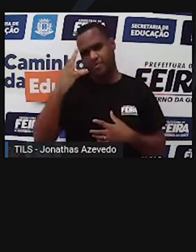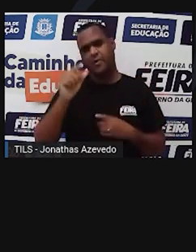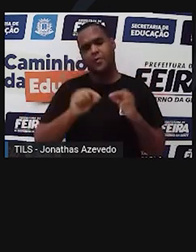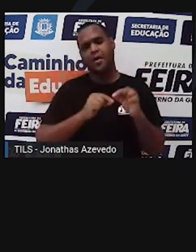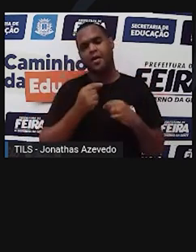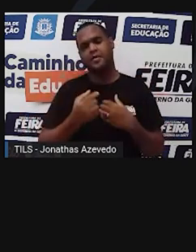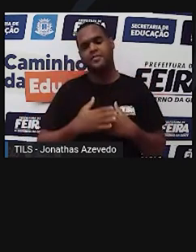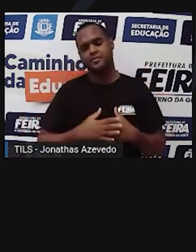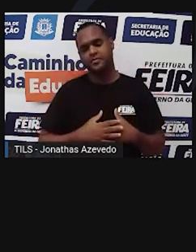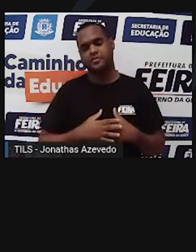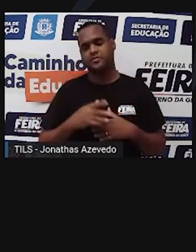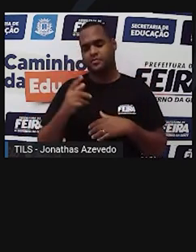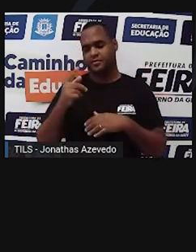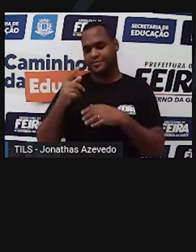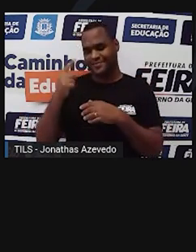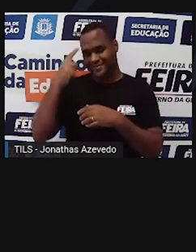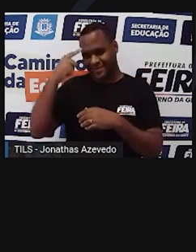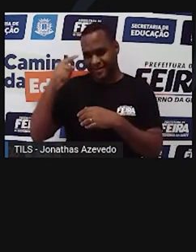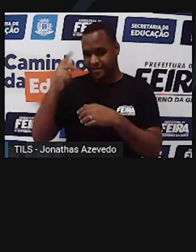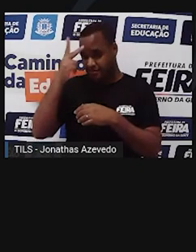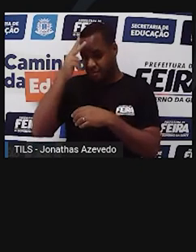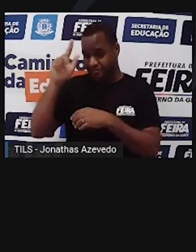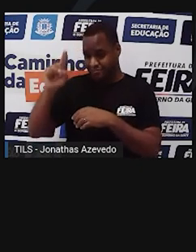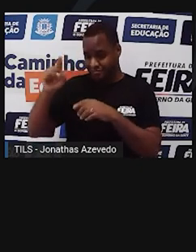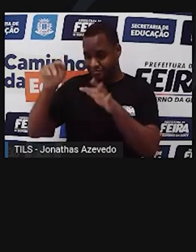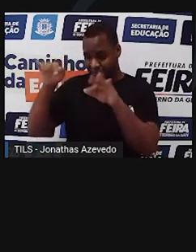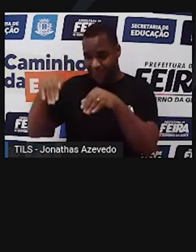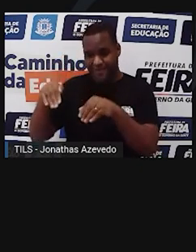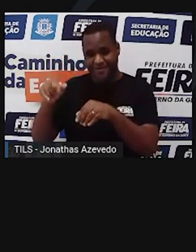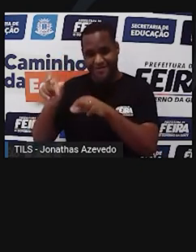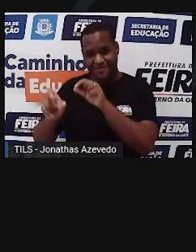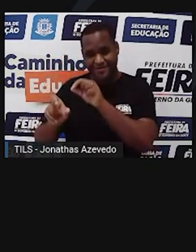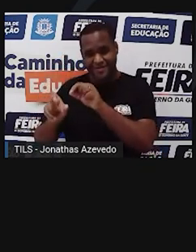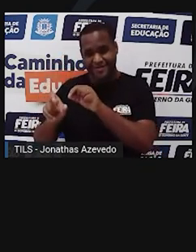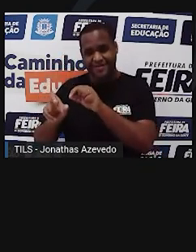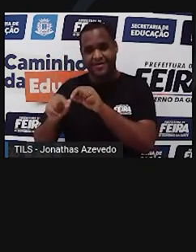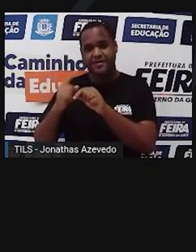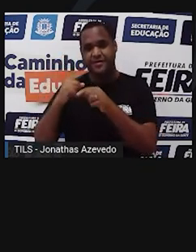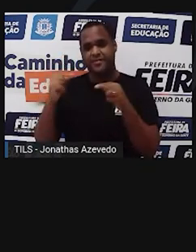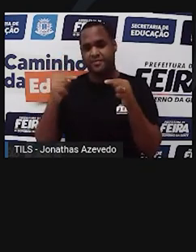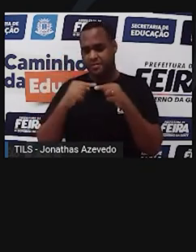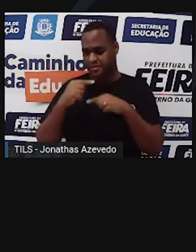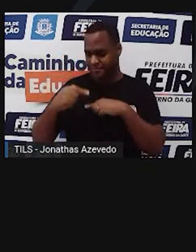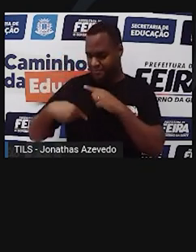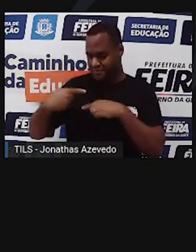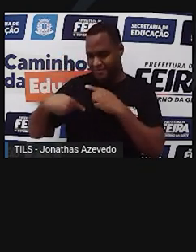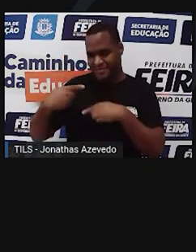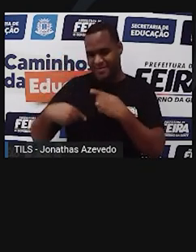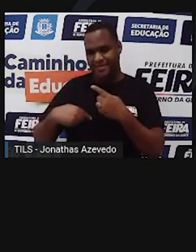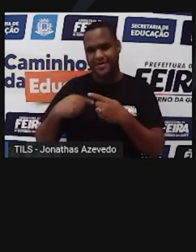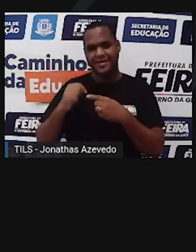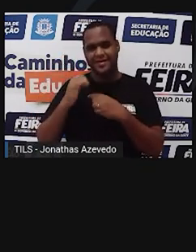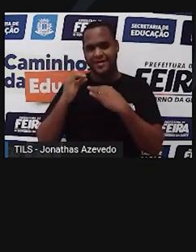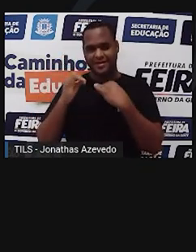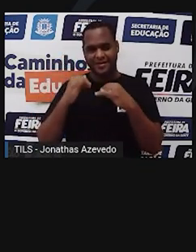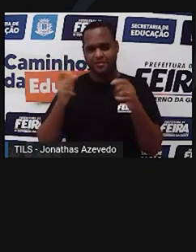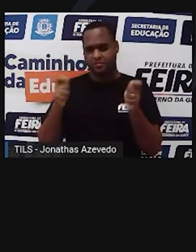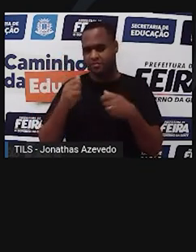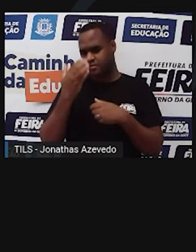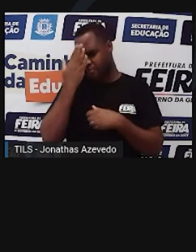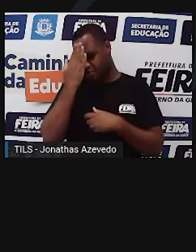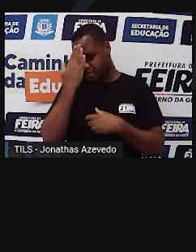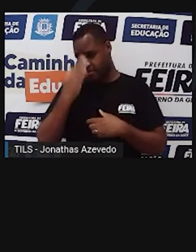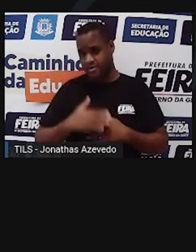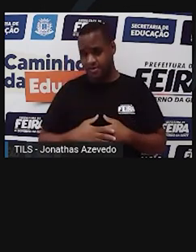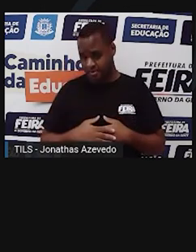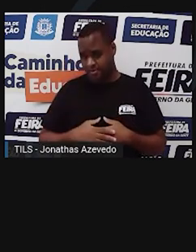ao consumidor final. Então, é mais ou menos assim que funciona uma usina hidrelétrica. Mas você sabia que as